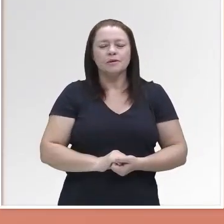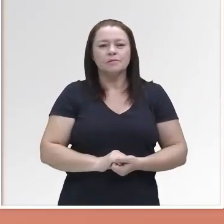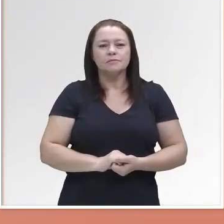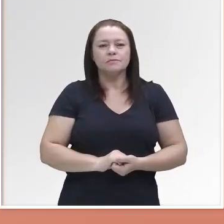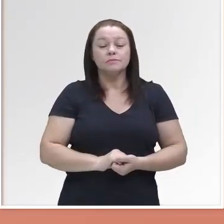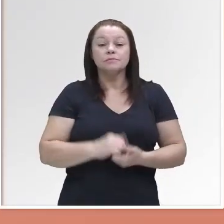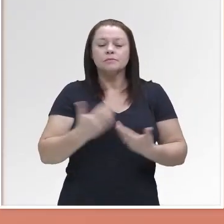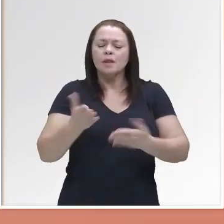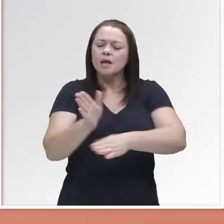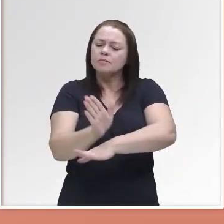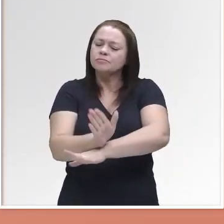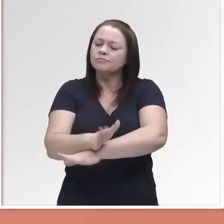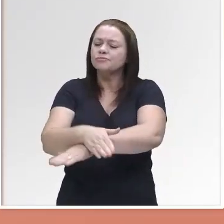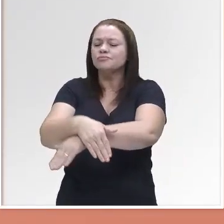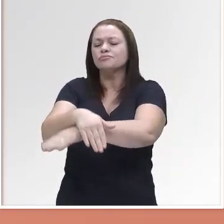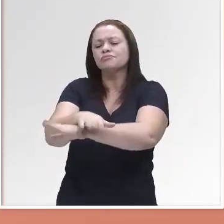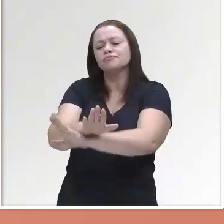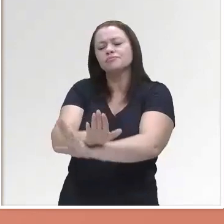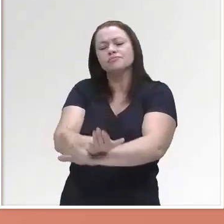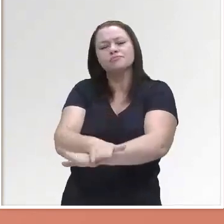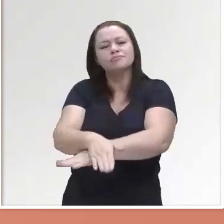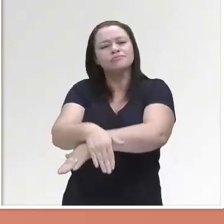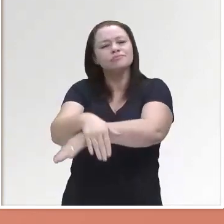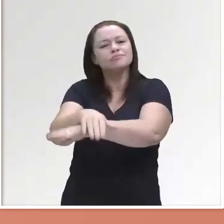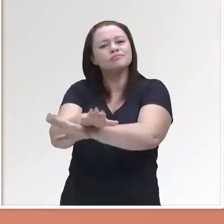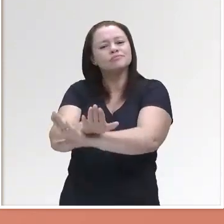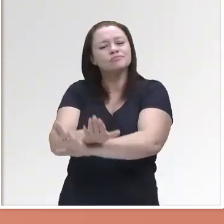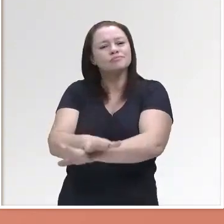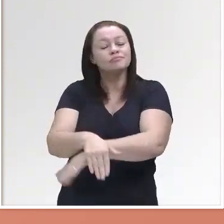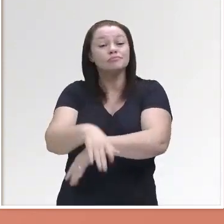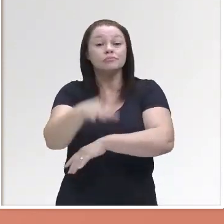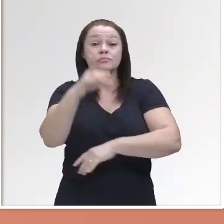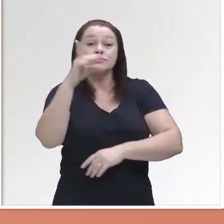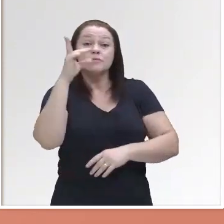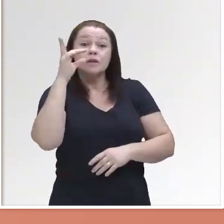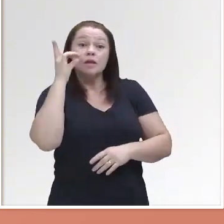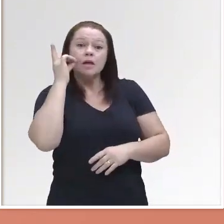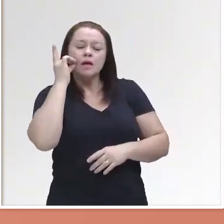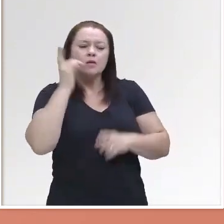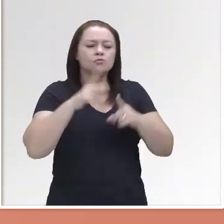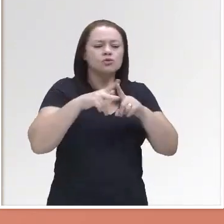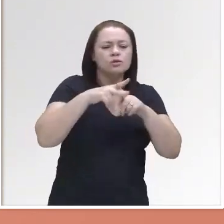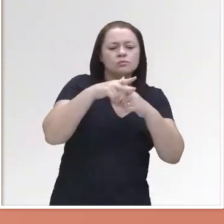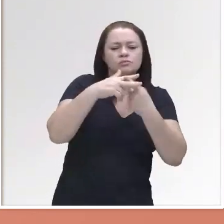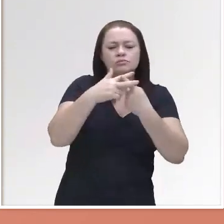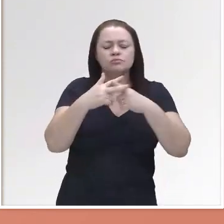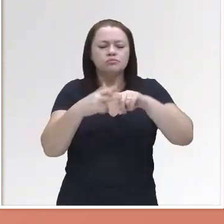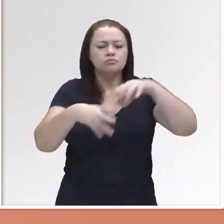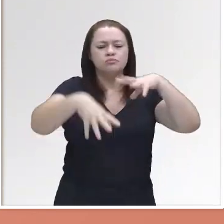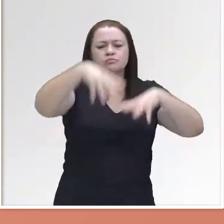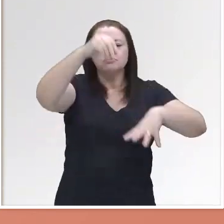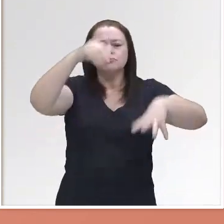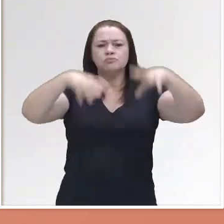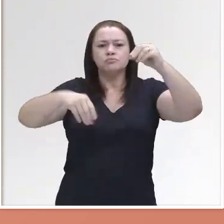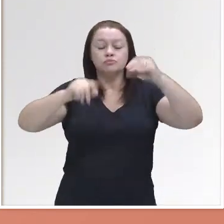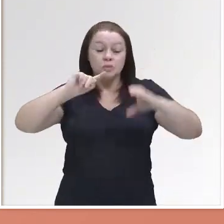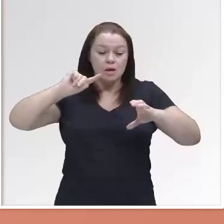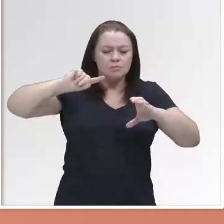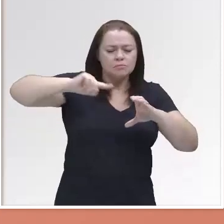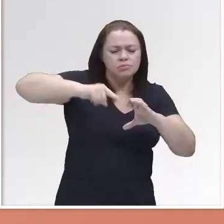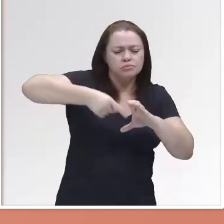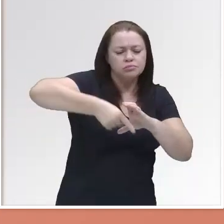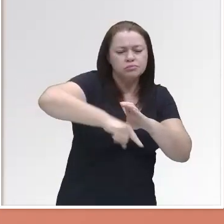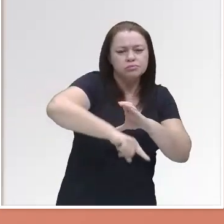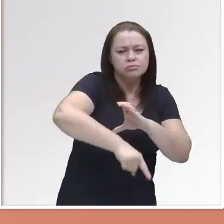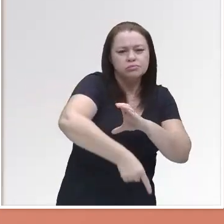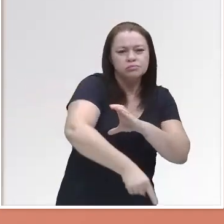A Pequena Sereia. Era o dia do concerto no reino do rei Tritão, no fundo do mar. Ia